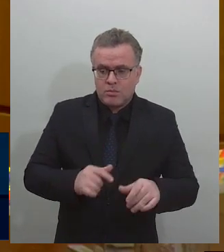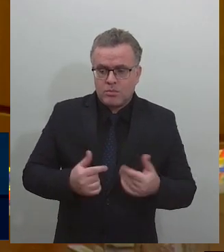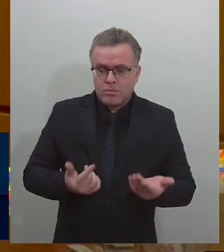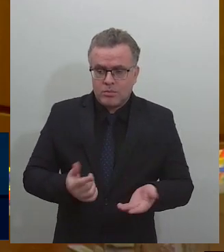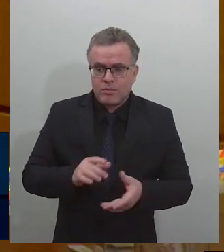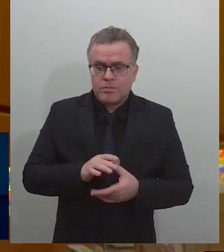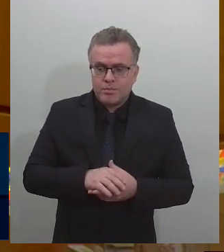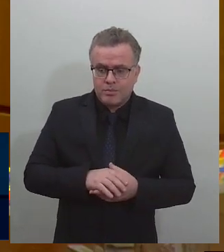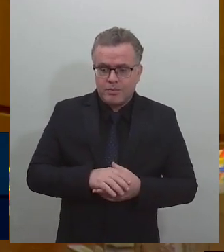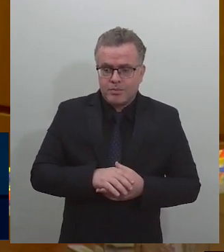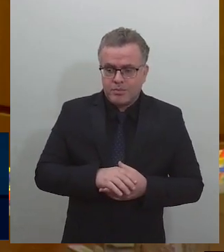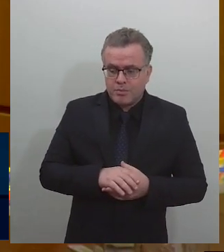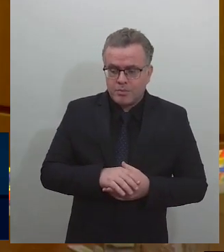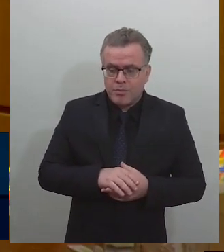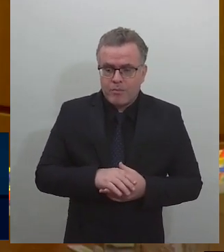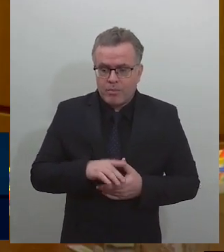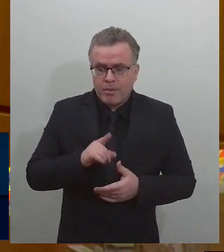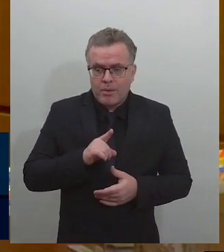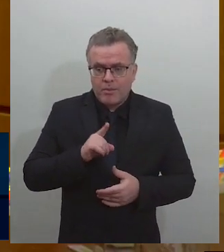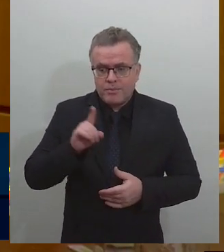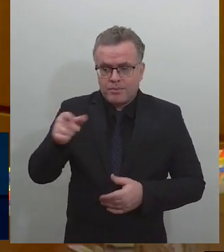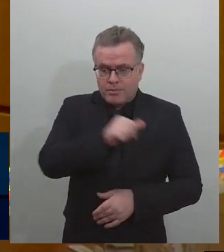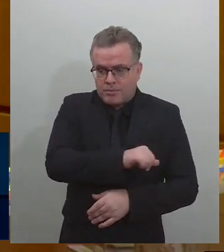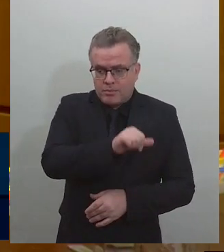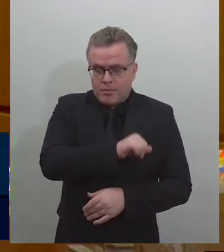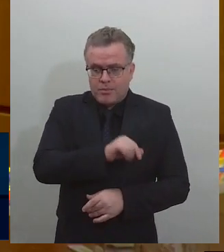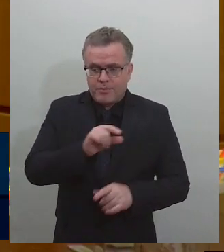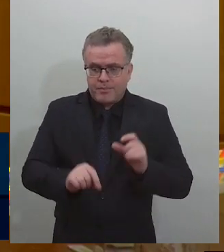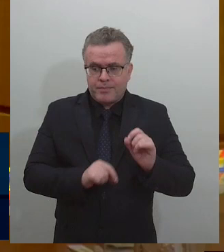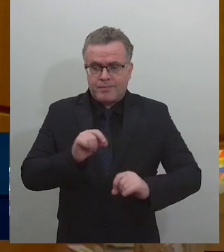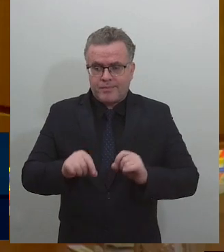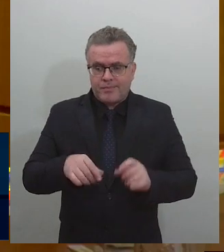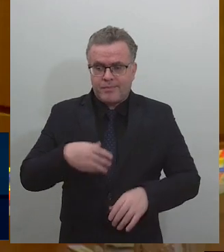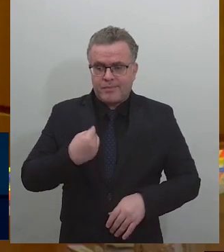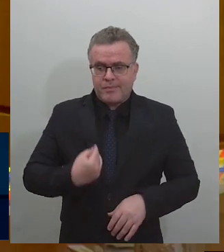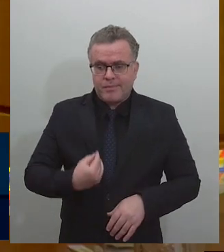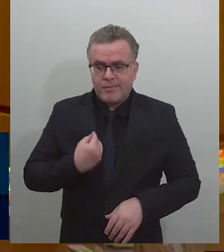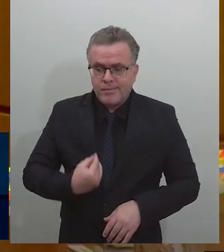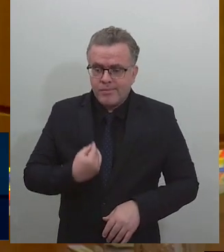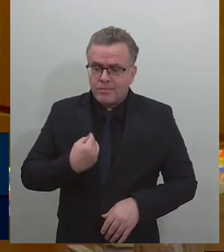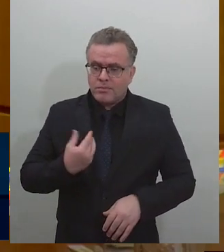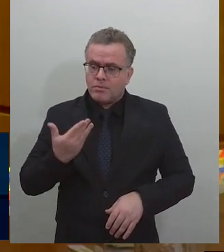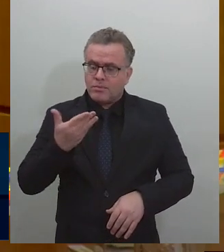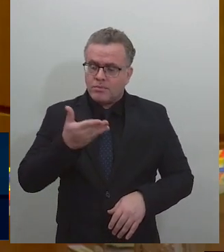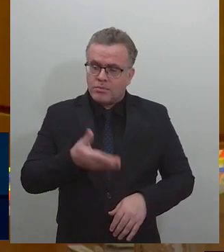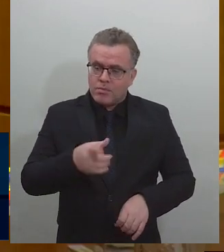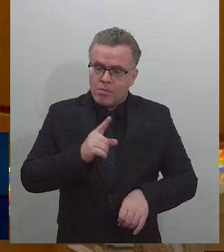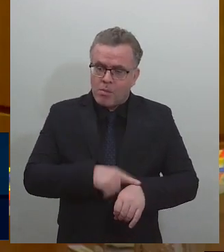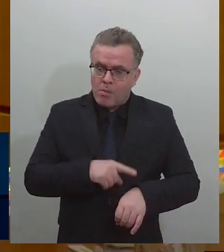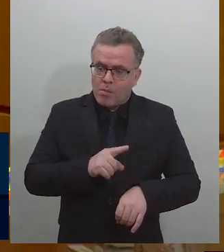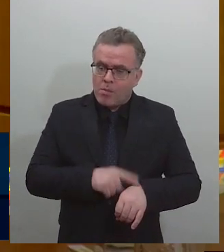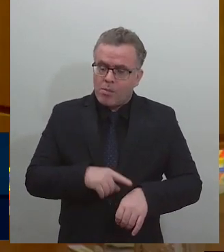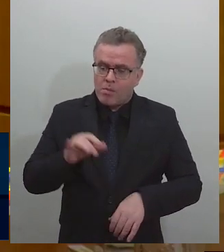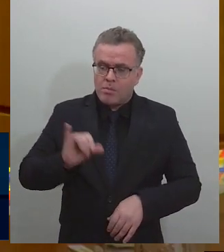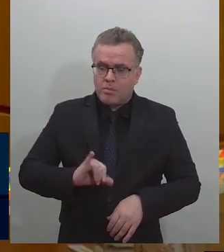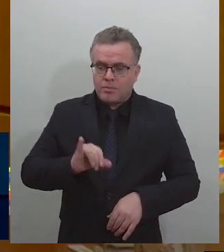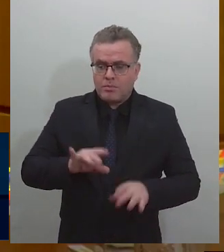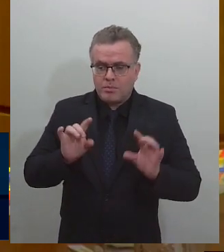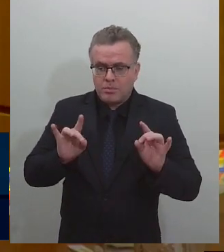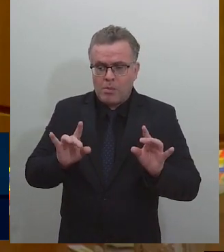de Janeiro, eu participei, né, de um momento muito especial, né, que foi